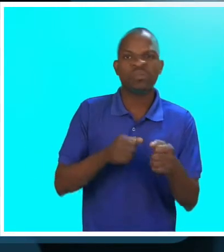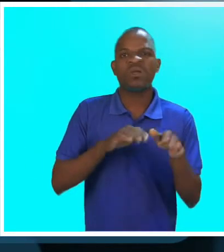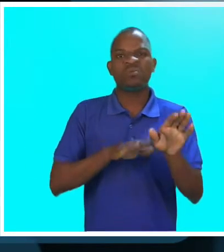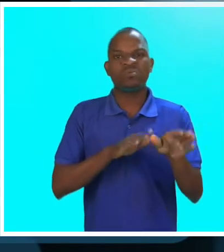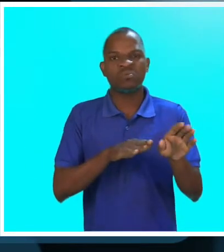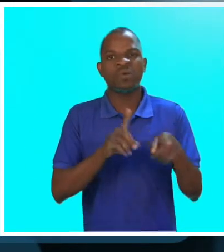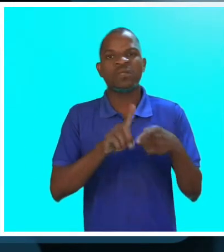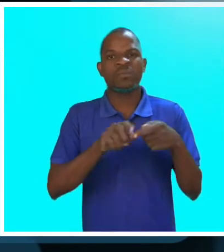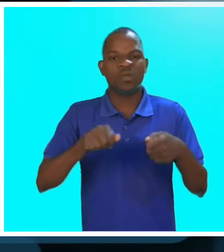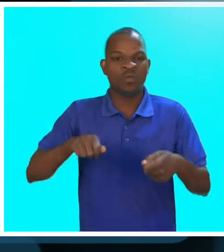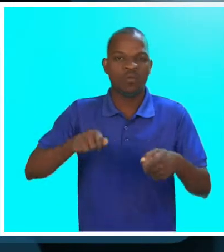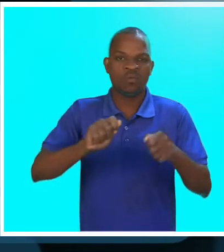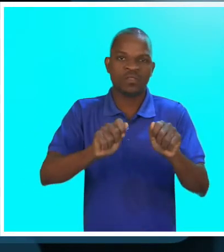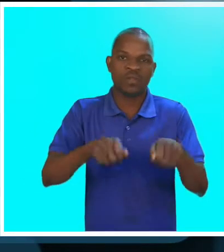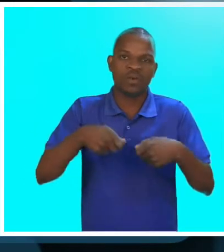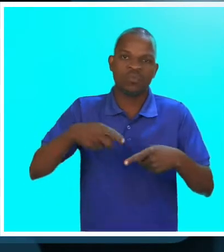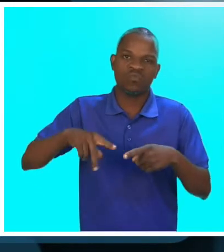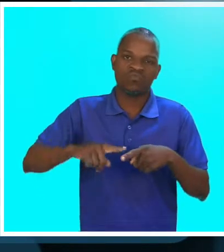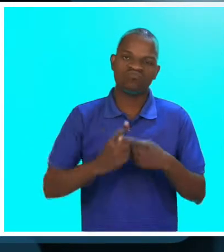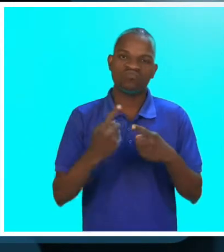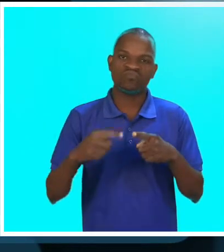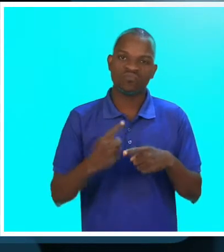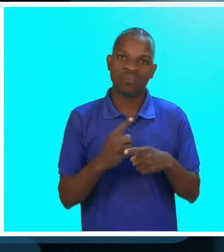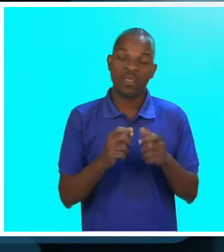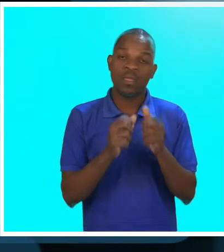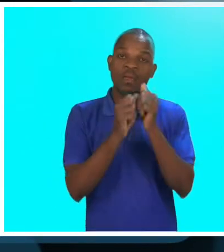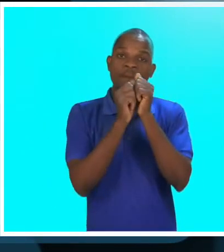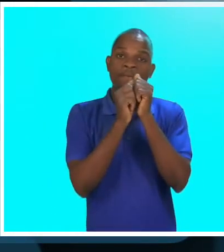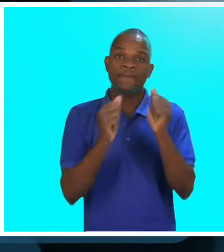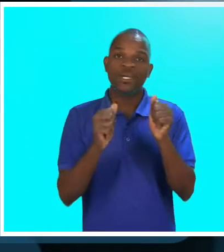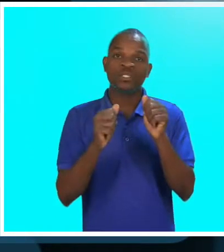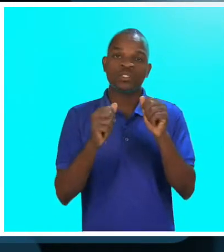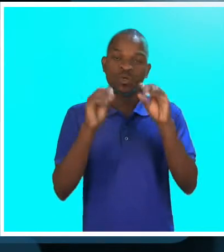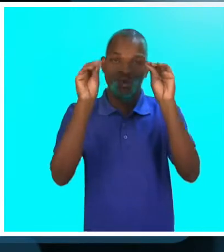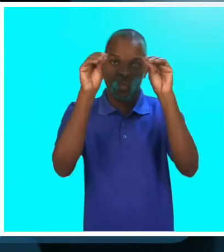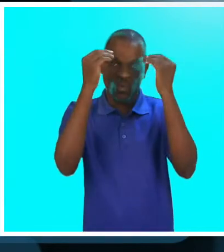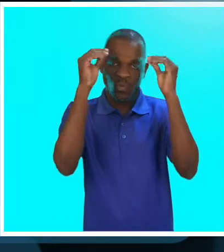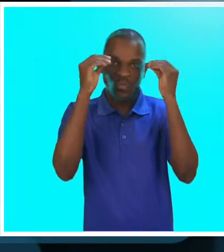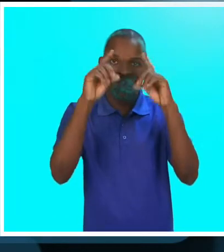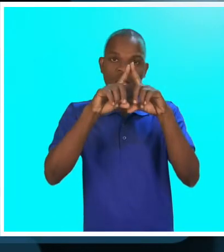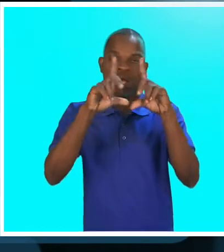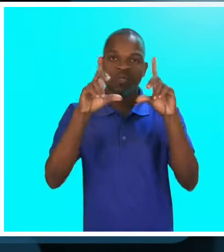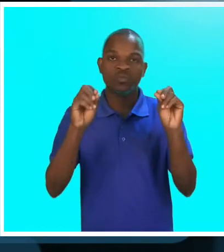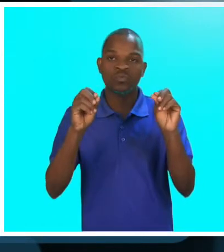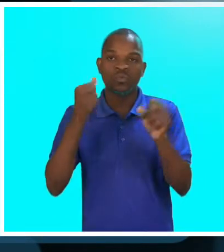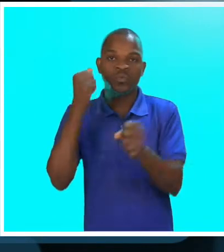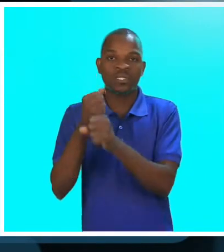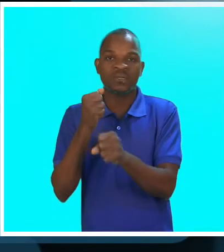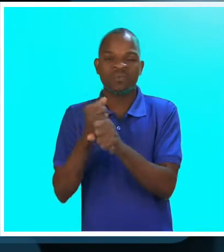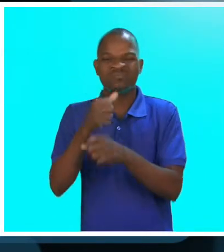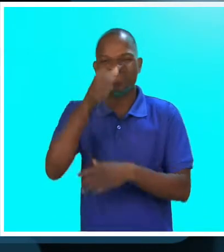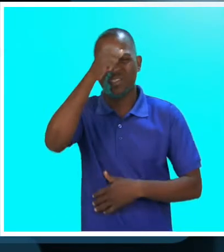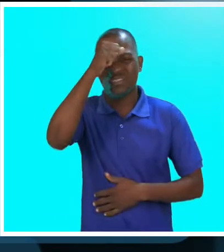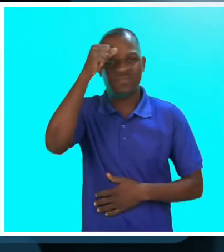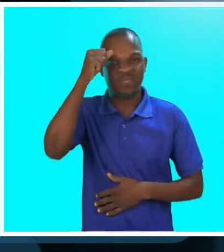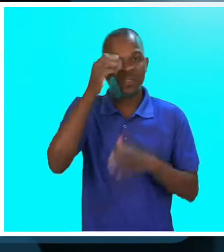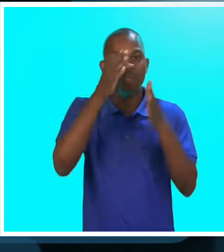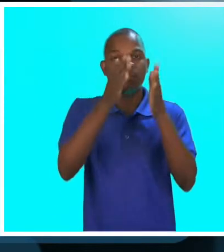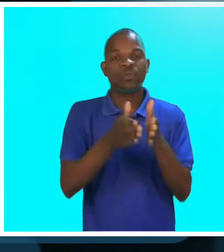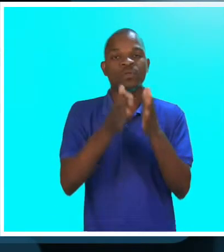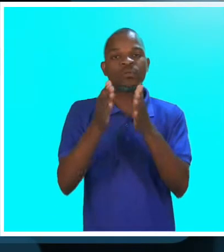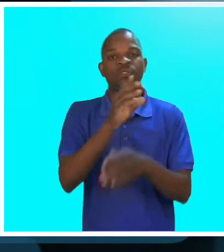tapeçaria corte e costura sapataria e ao cursos que vão de acordo com o